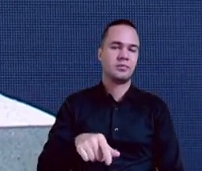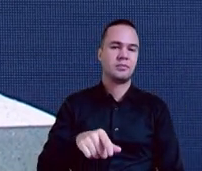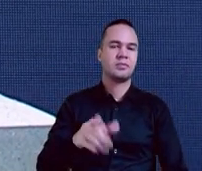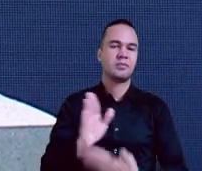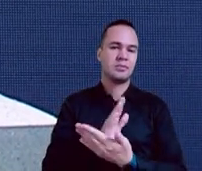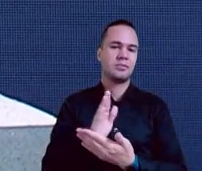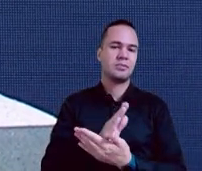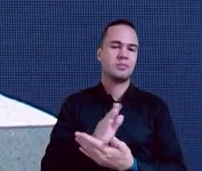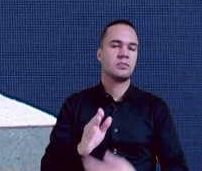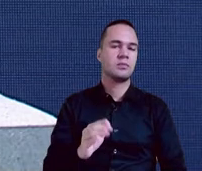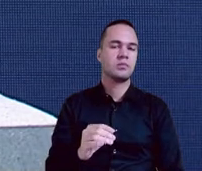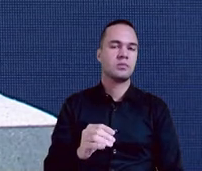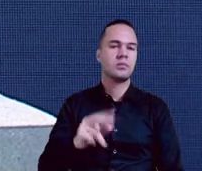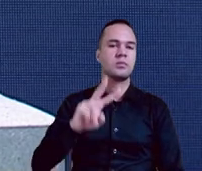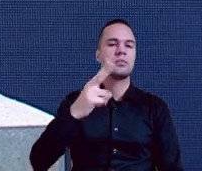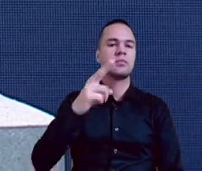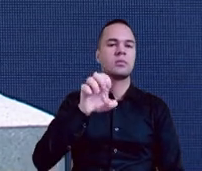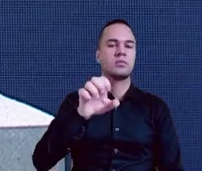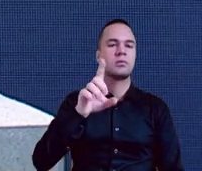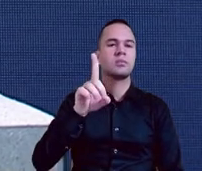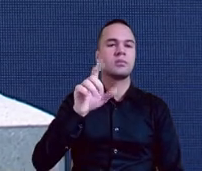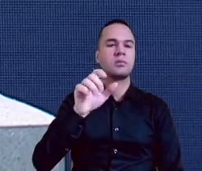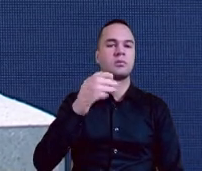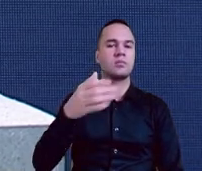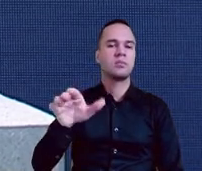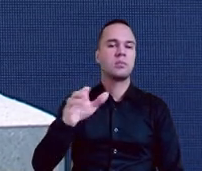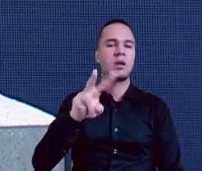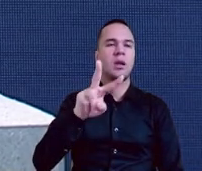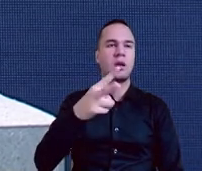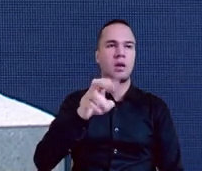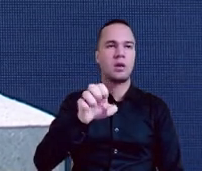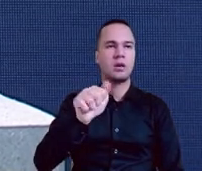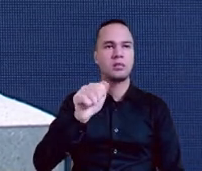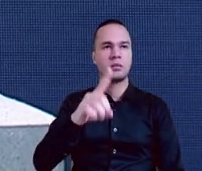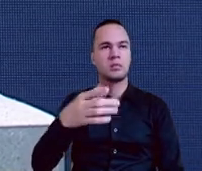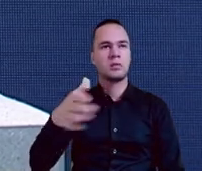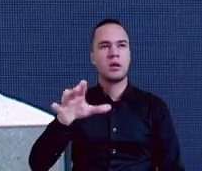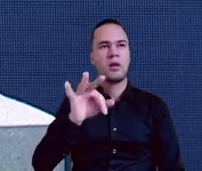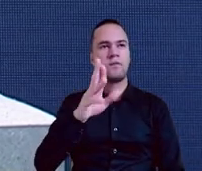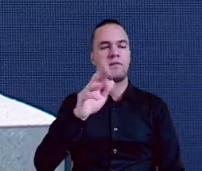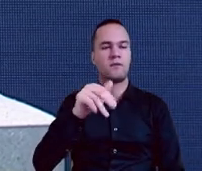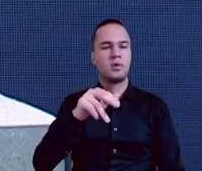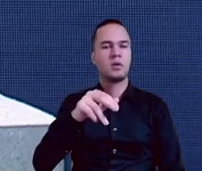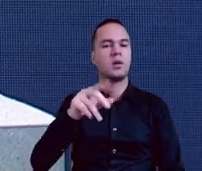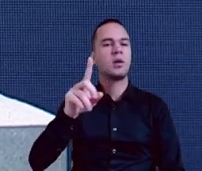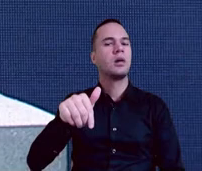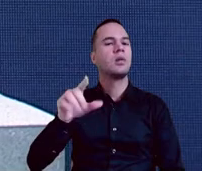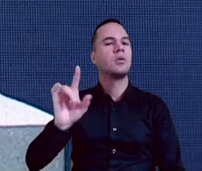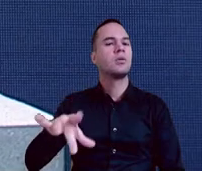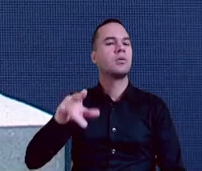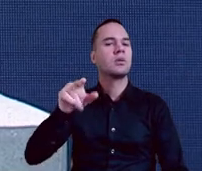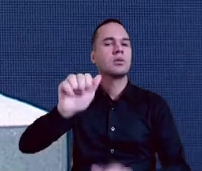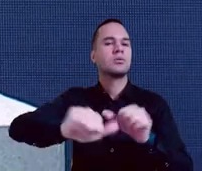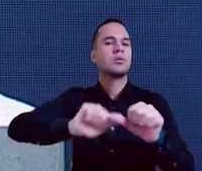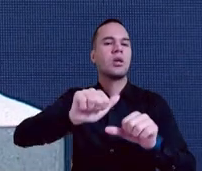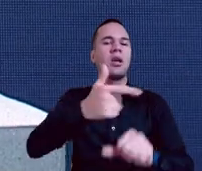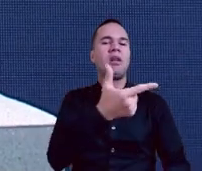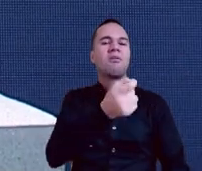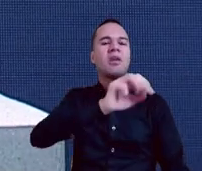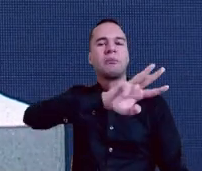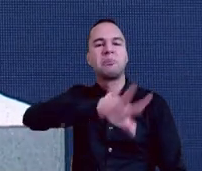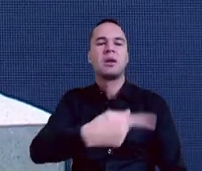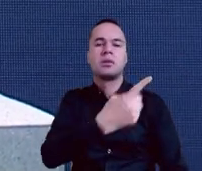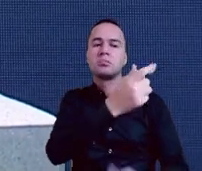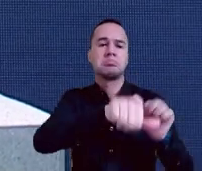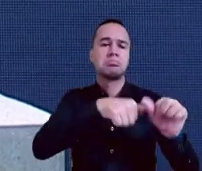um headphone Ah vou colocar 10 20 milhões contando muda muito no bolo todo dele